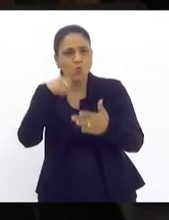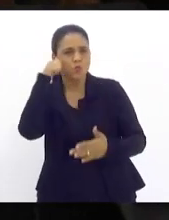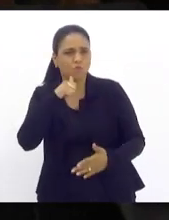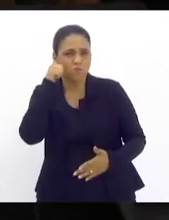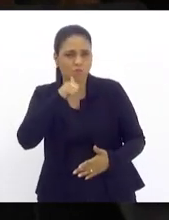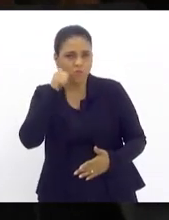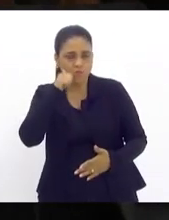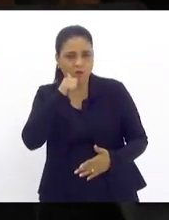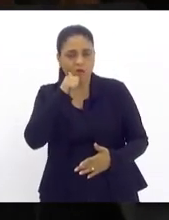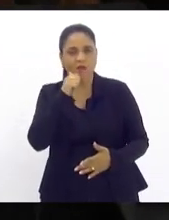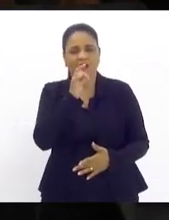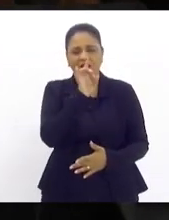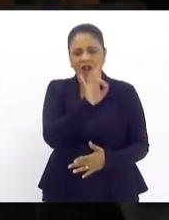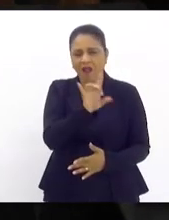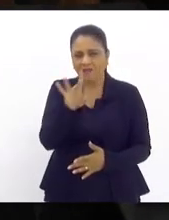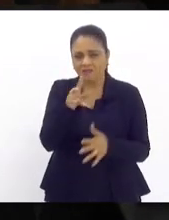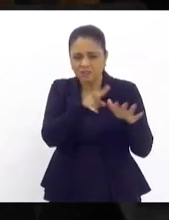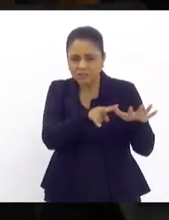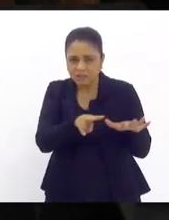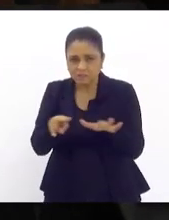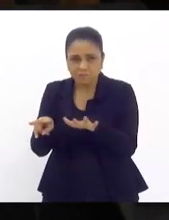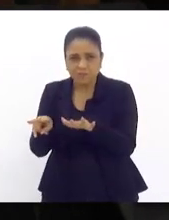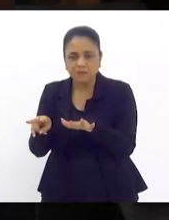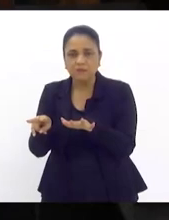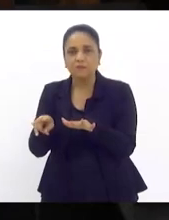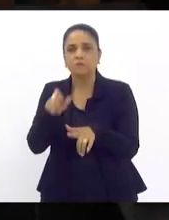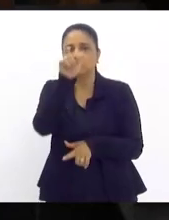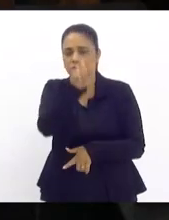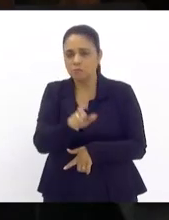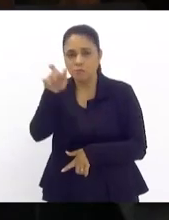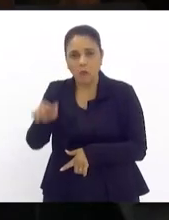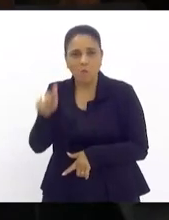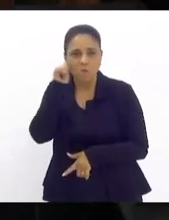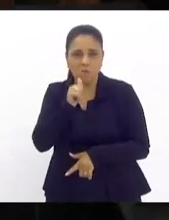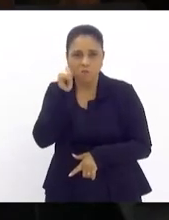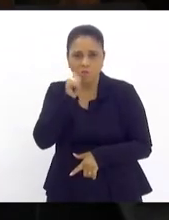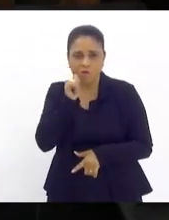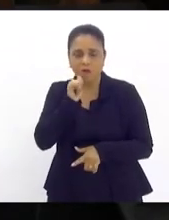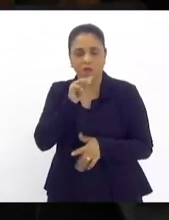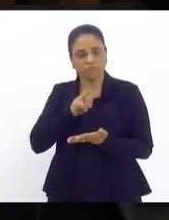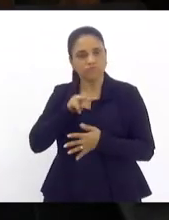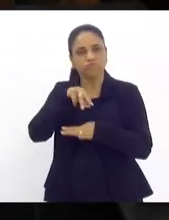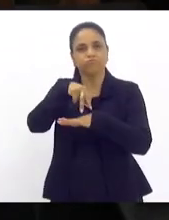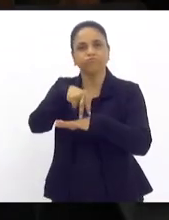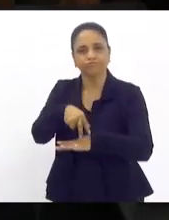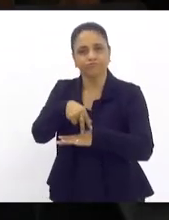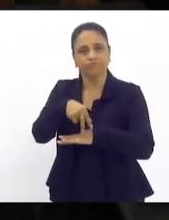dia da semana uma mulher presidir. E coube a Vossa Excelência